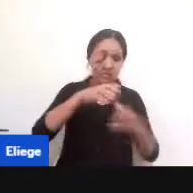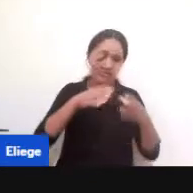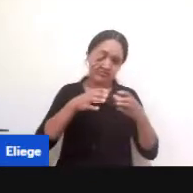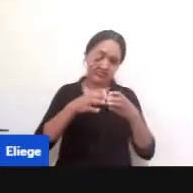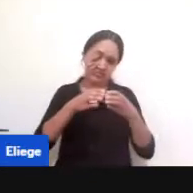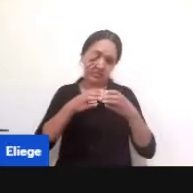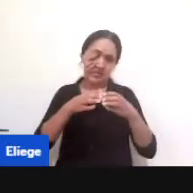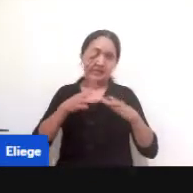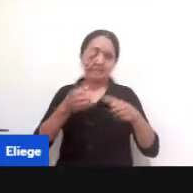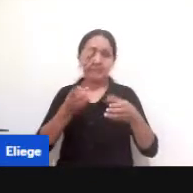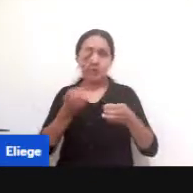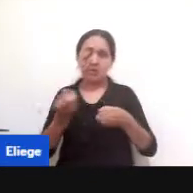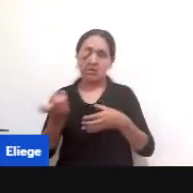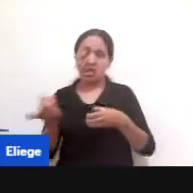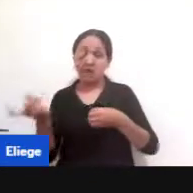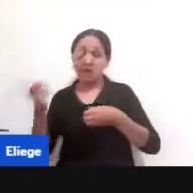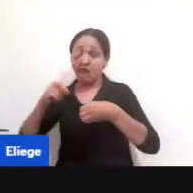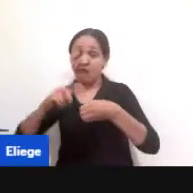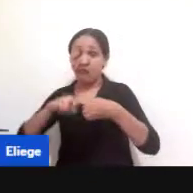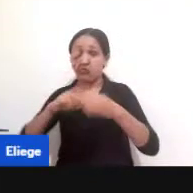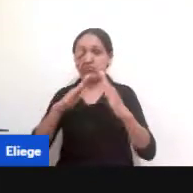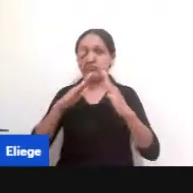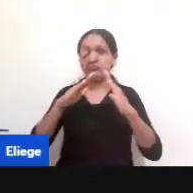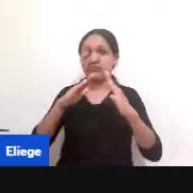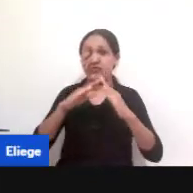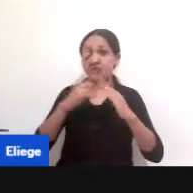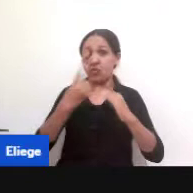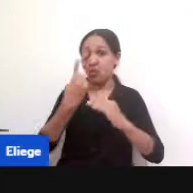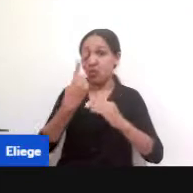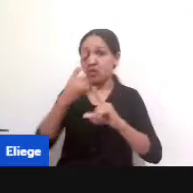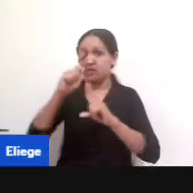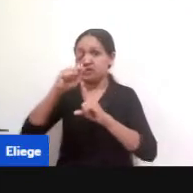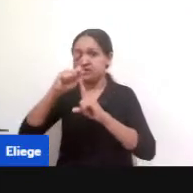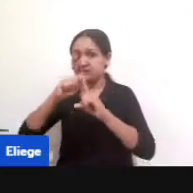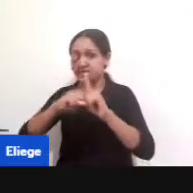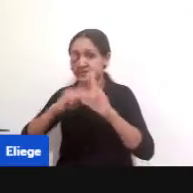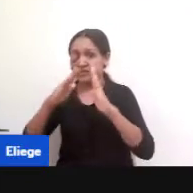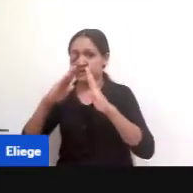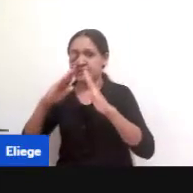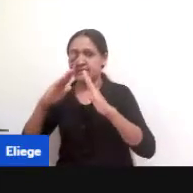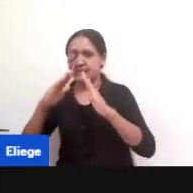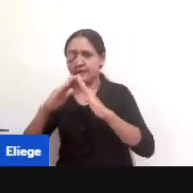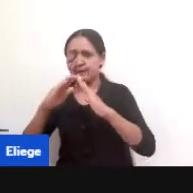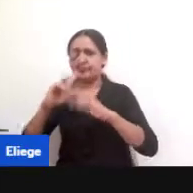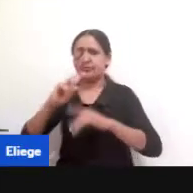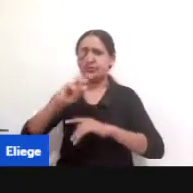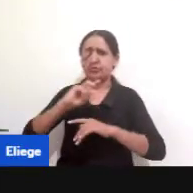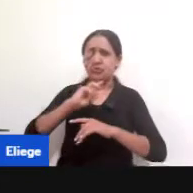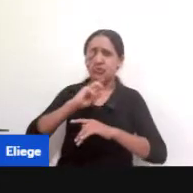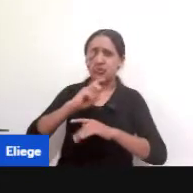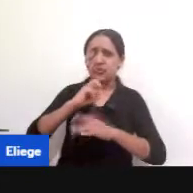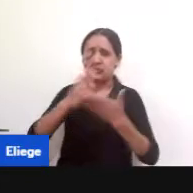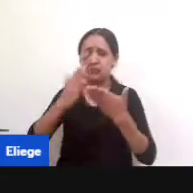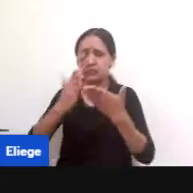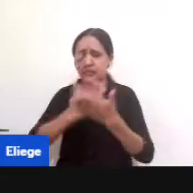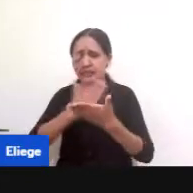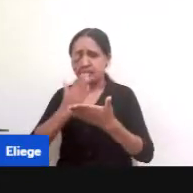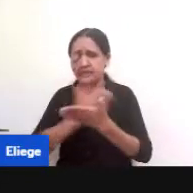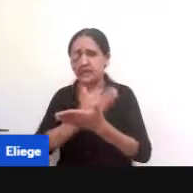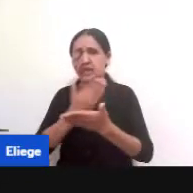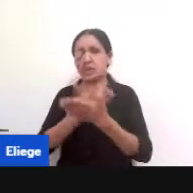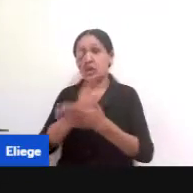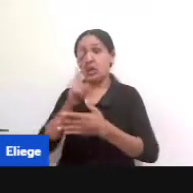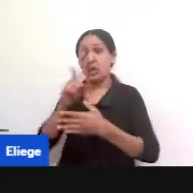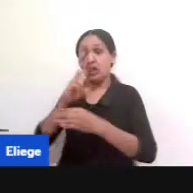casa dele, ficou uma semana em casa com as atividades do caderno, tirou dúvidas lá no atendimento online